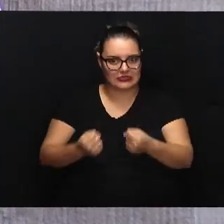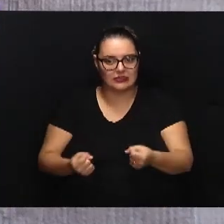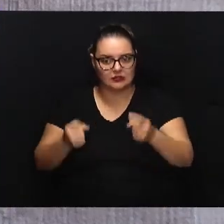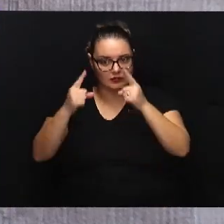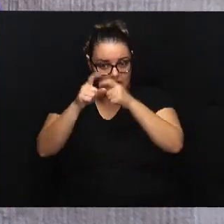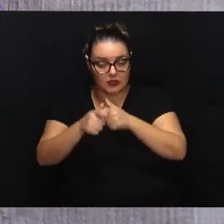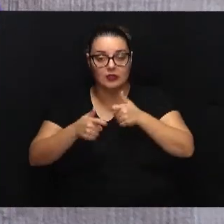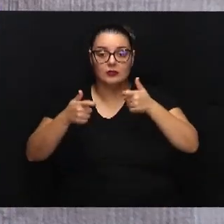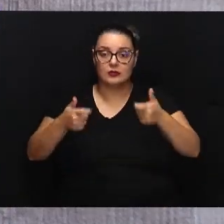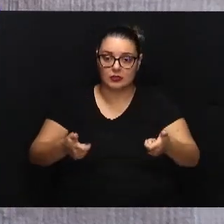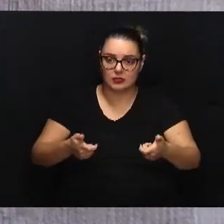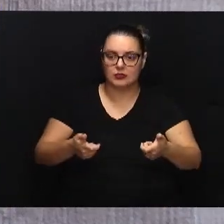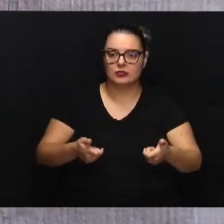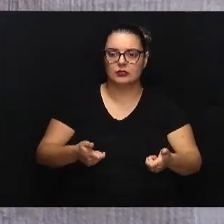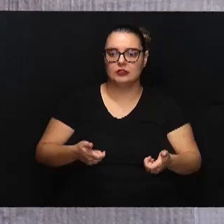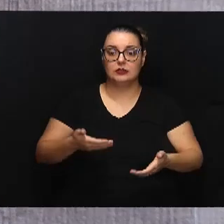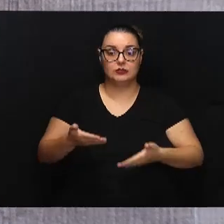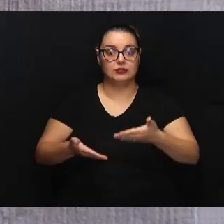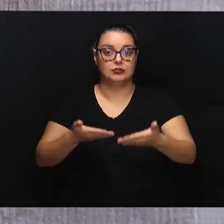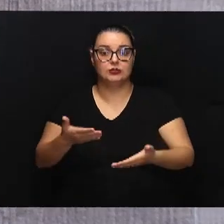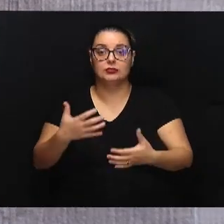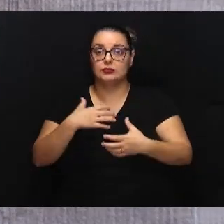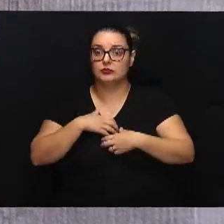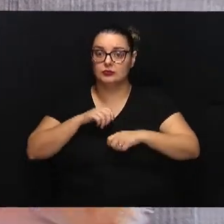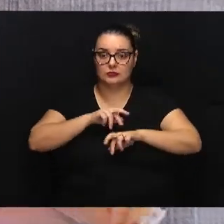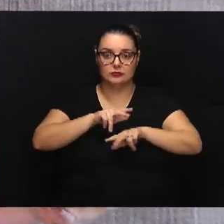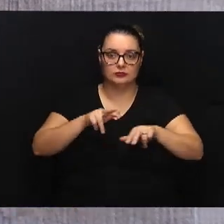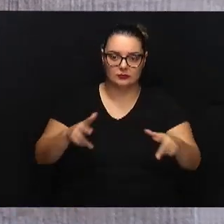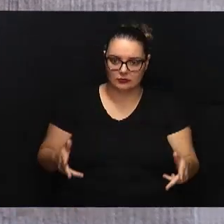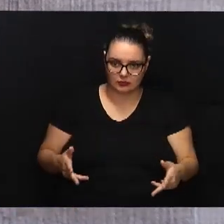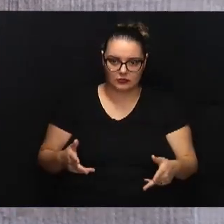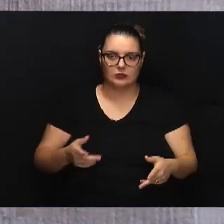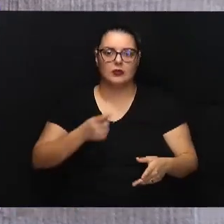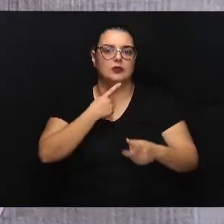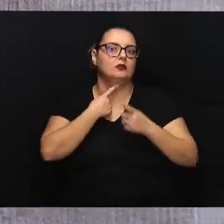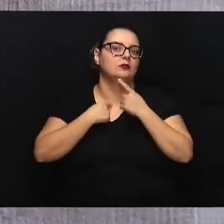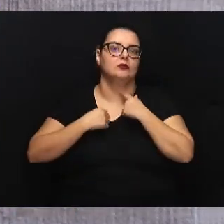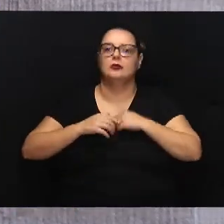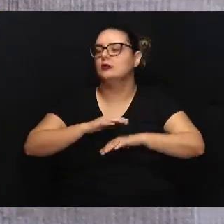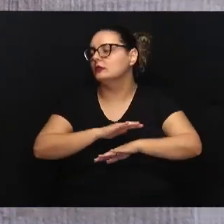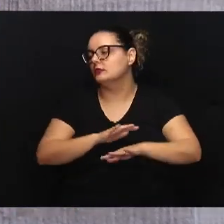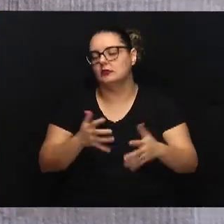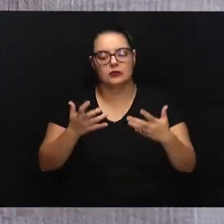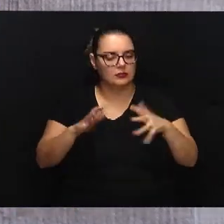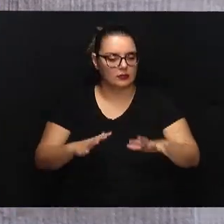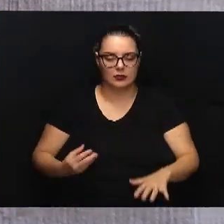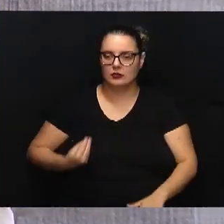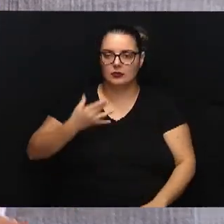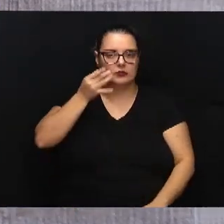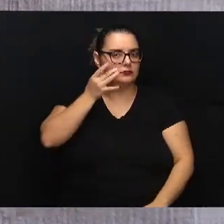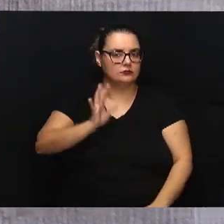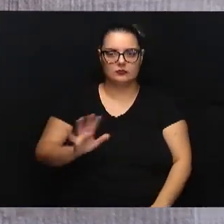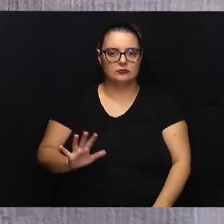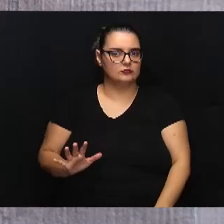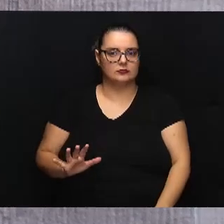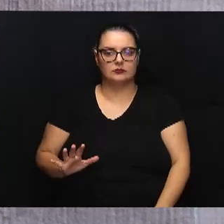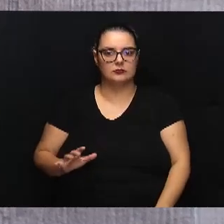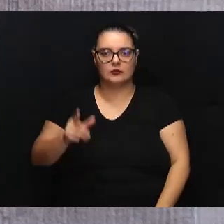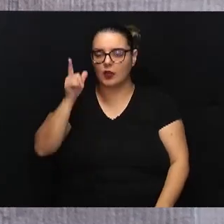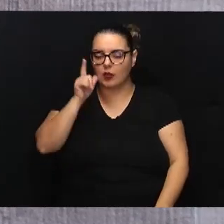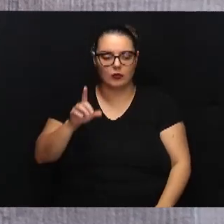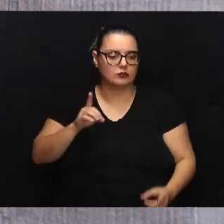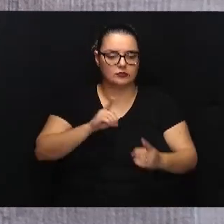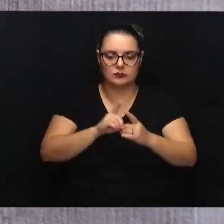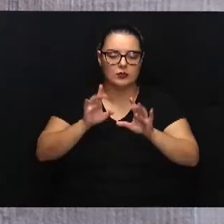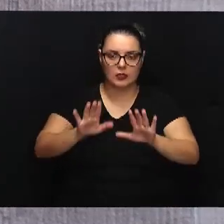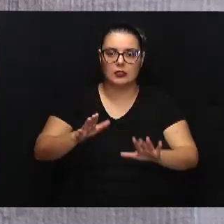ali de lidar com sentimentos, uma vontade enorme de falar assim, não quero estar aqui, não tá dando mais pra mim. Sabe aquele pedido